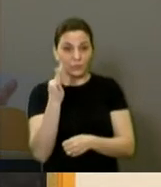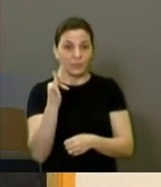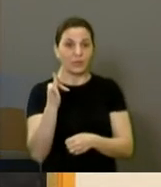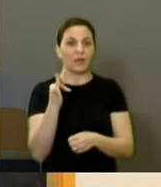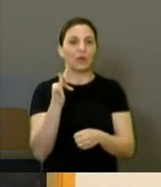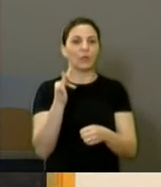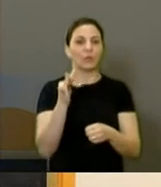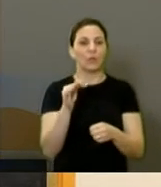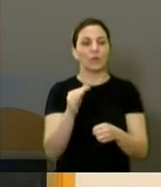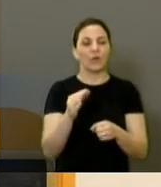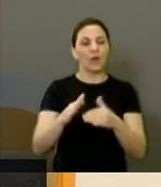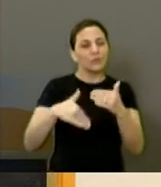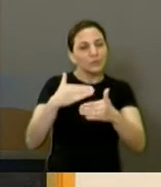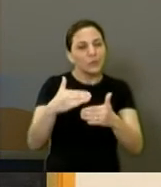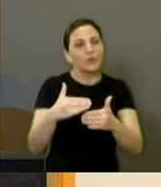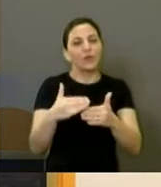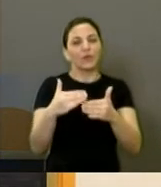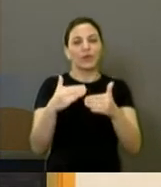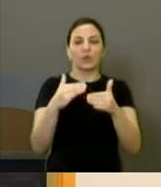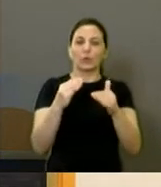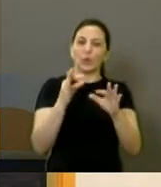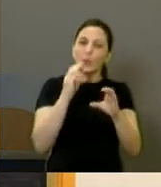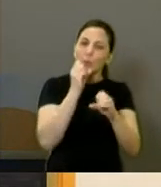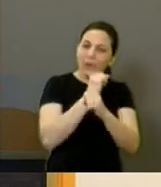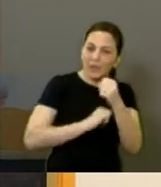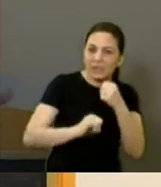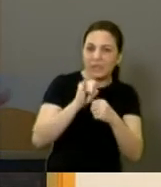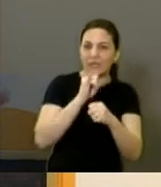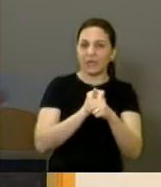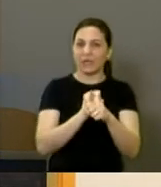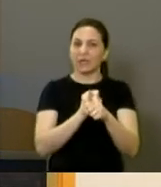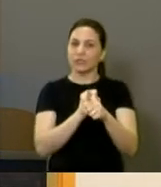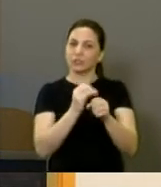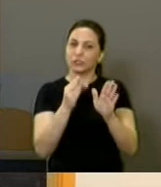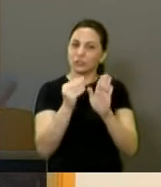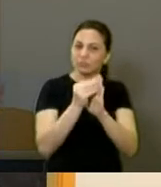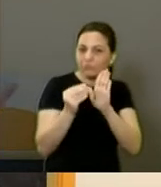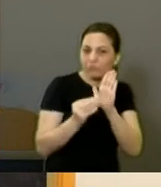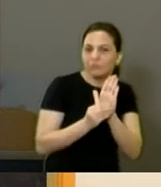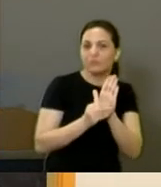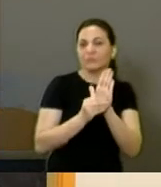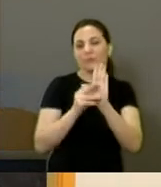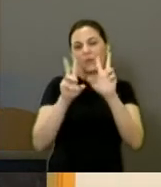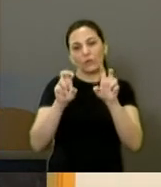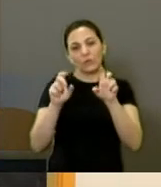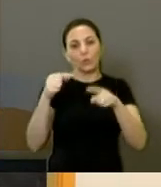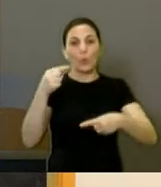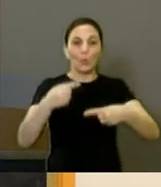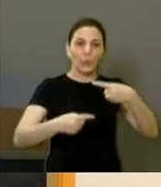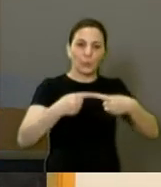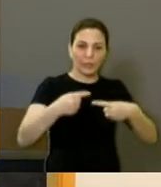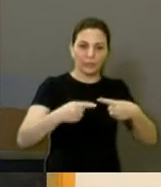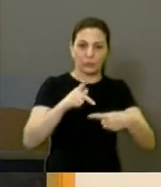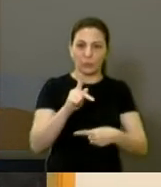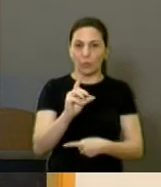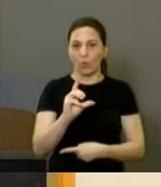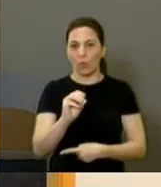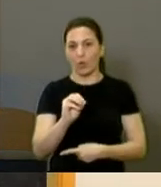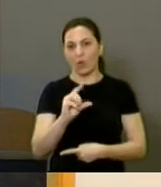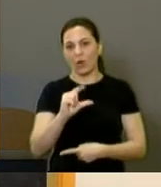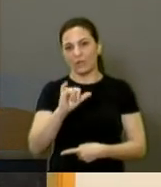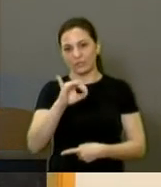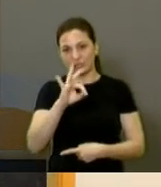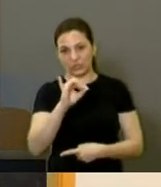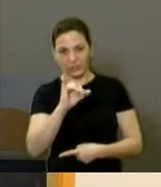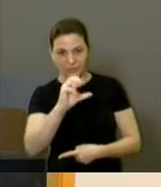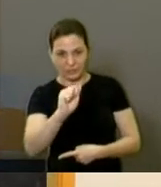internet, né, para os internautas, sobre política. Não existe nada parecido que pode ser